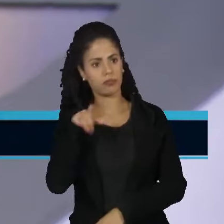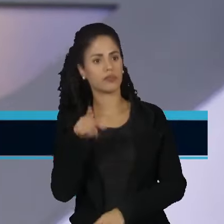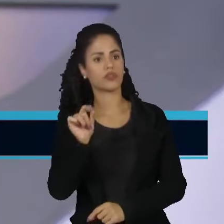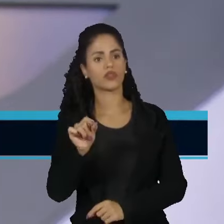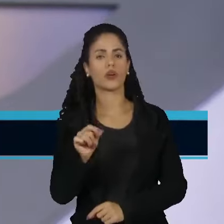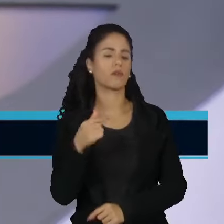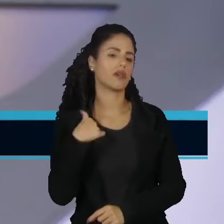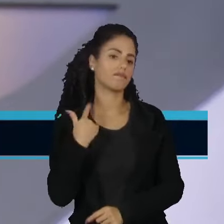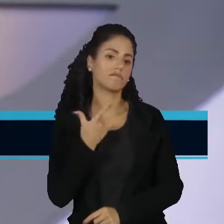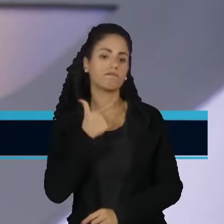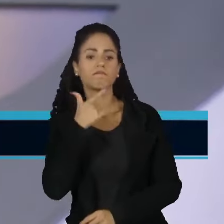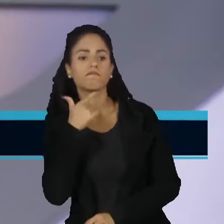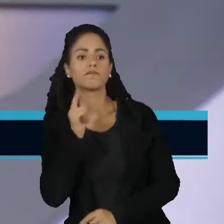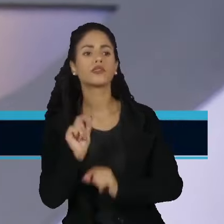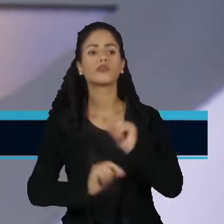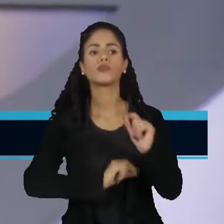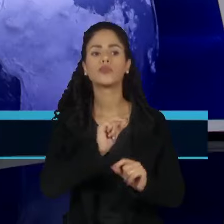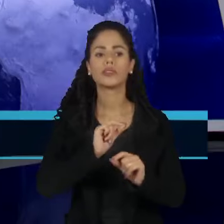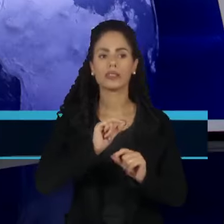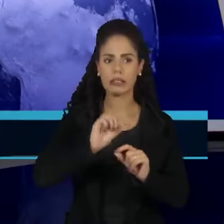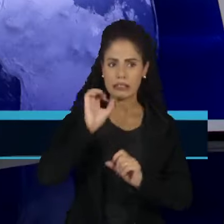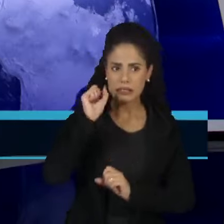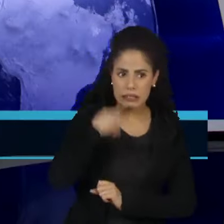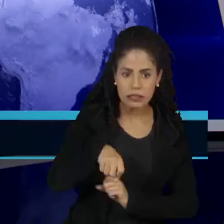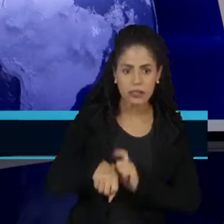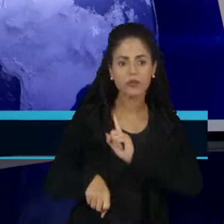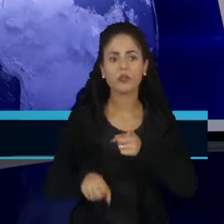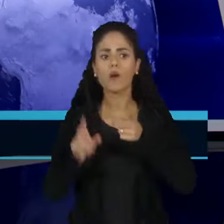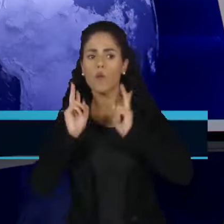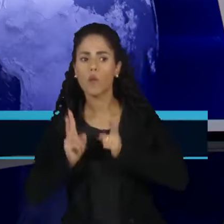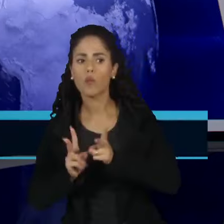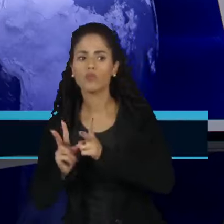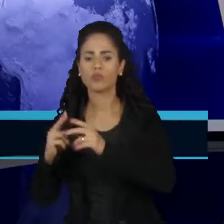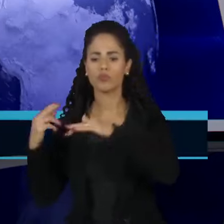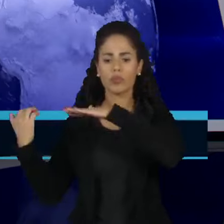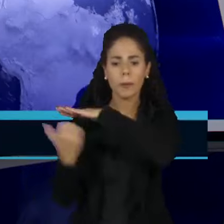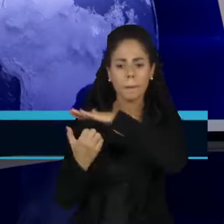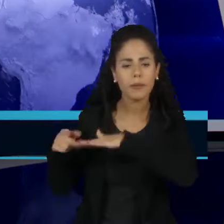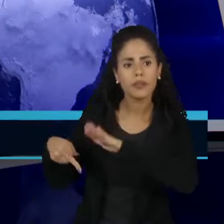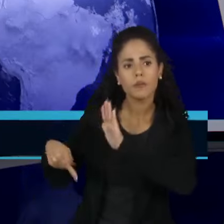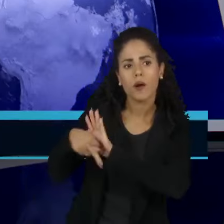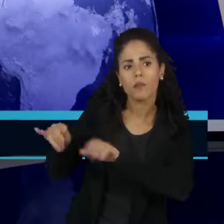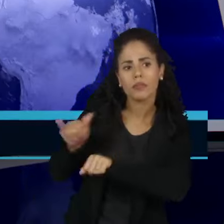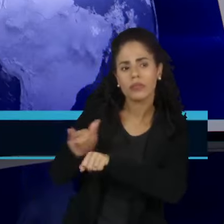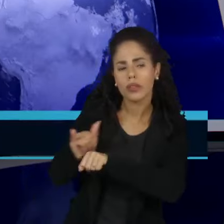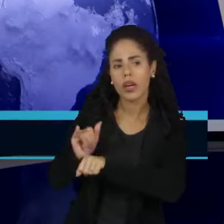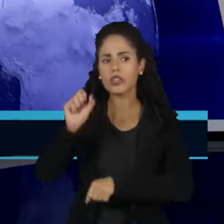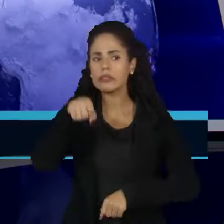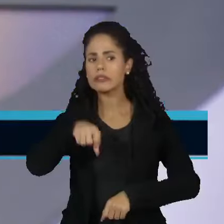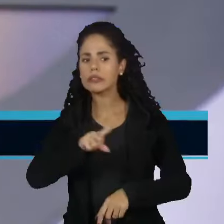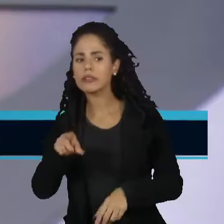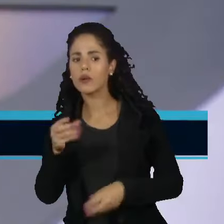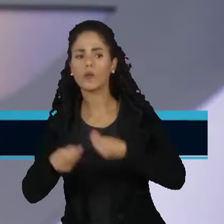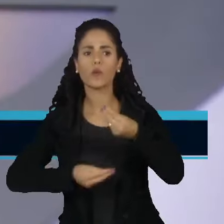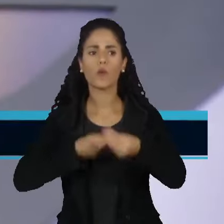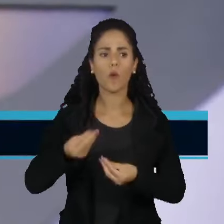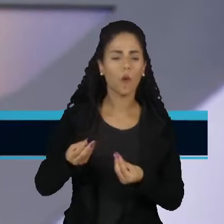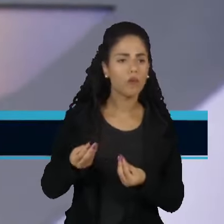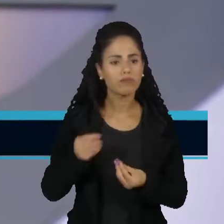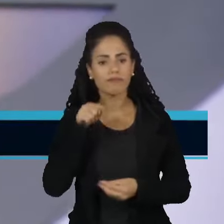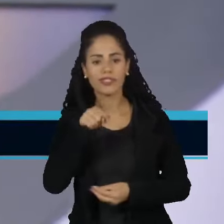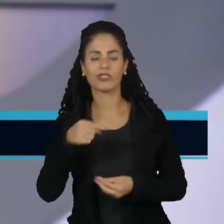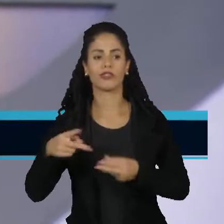se questionar se de fato deveria ou não manter essa empresa como empresa estratégica estatal na detenção